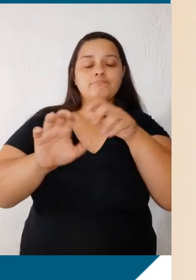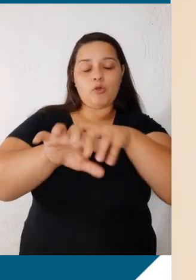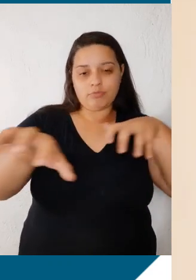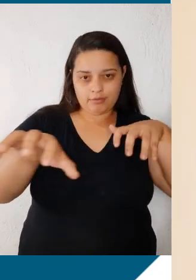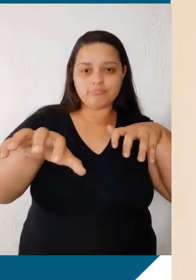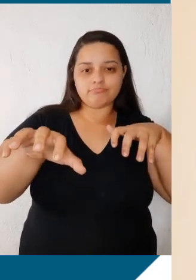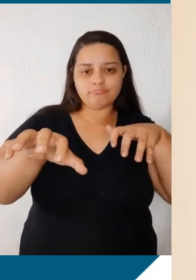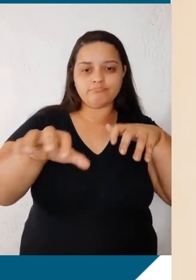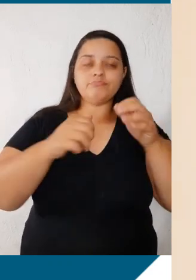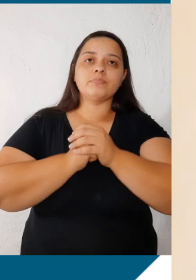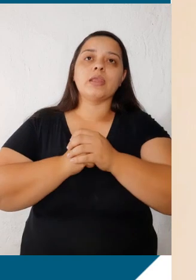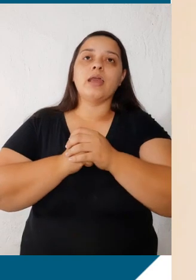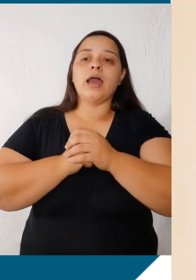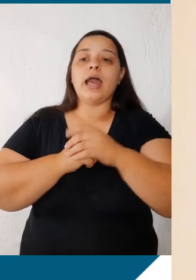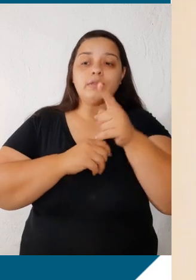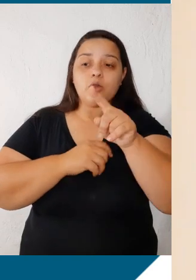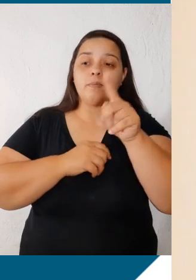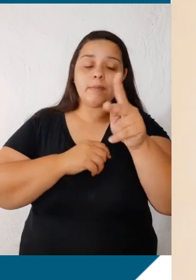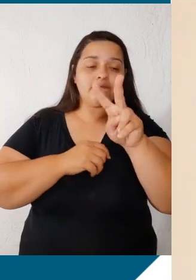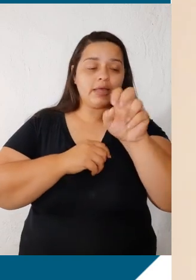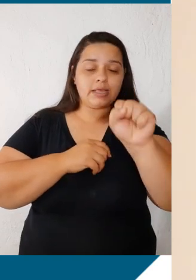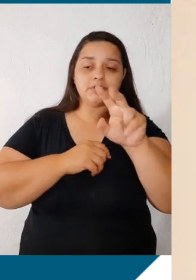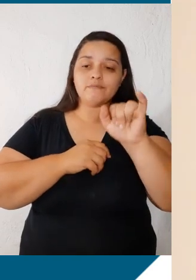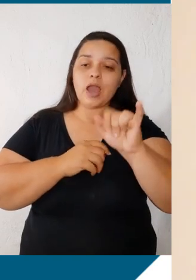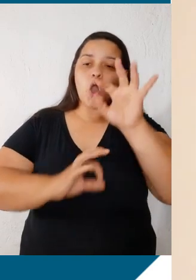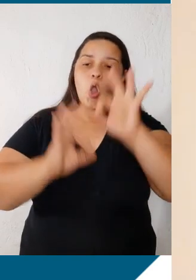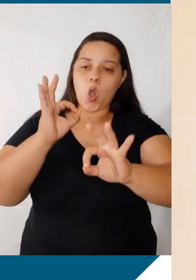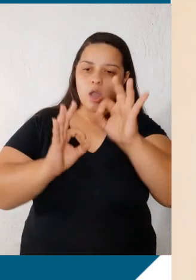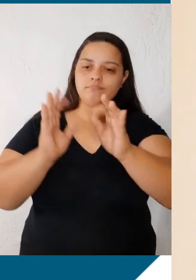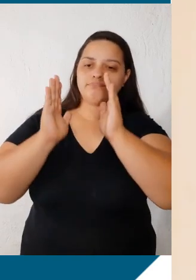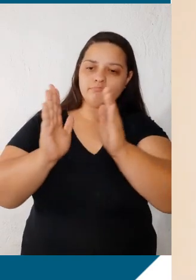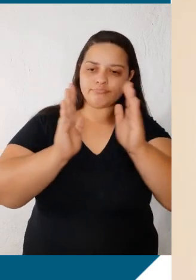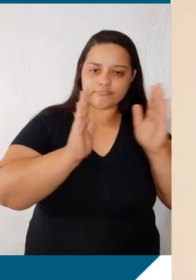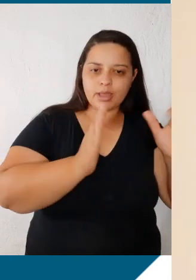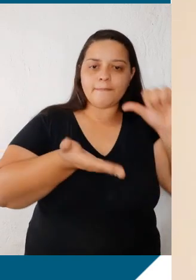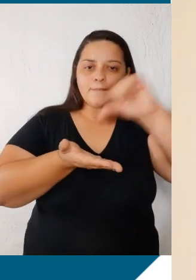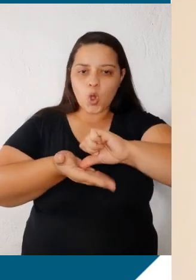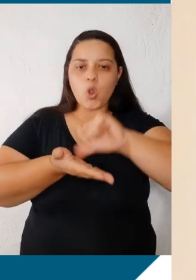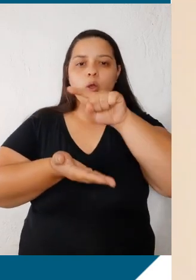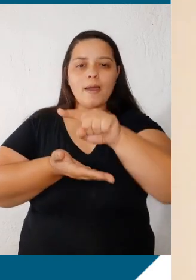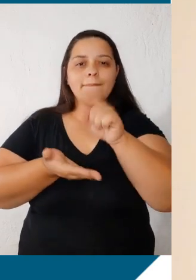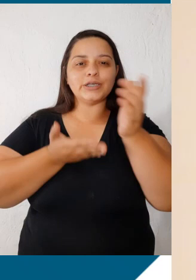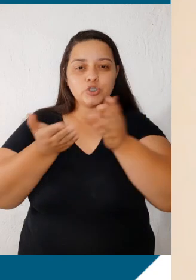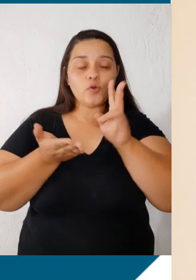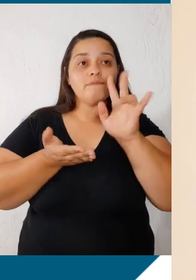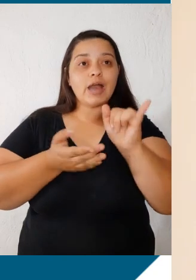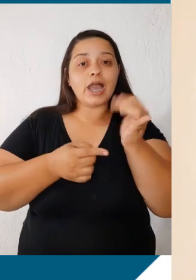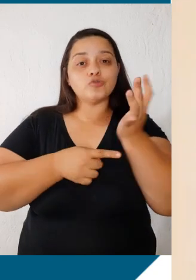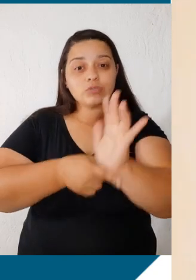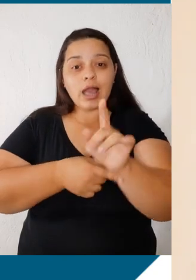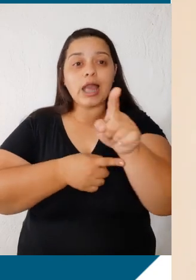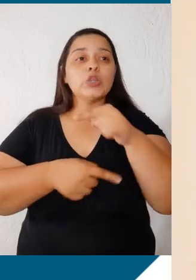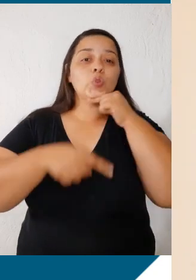do PVS-CCERJ vai estabelecer uma organização semanal, com os horários em que mediadores e mediadoras poderão